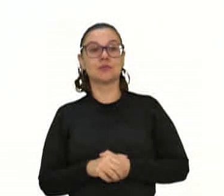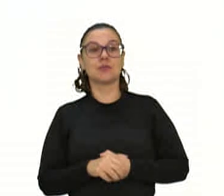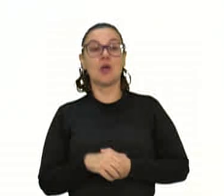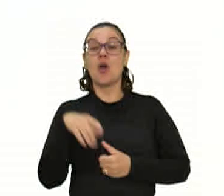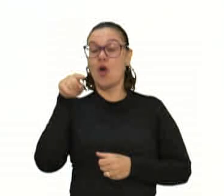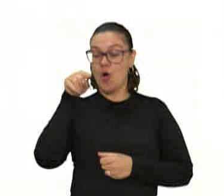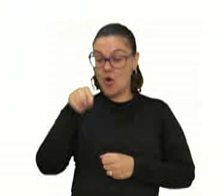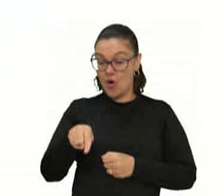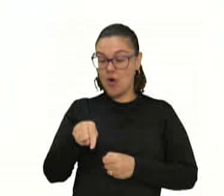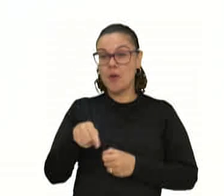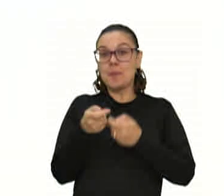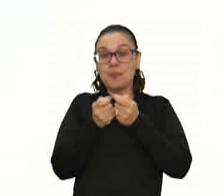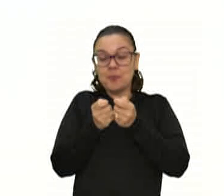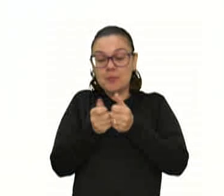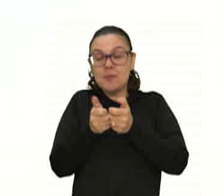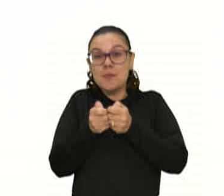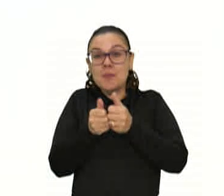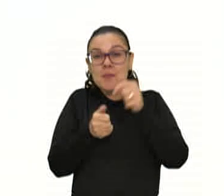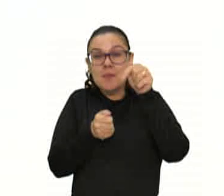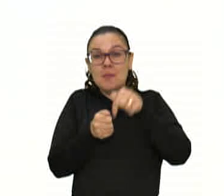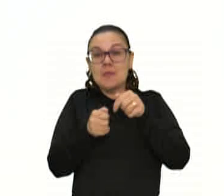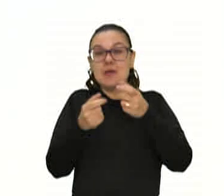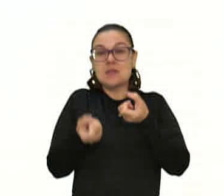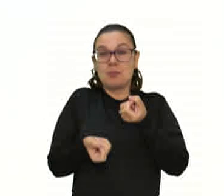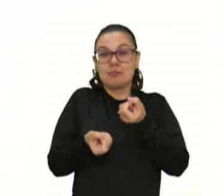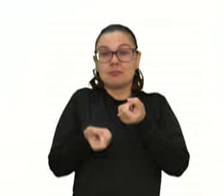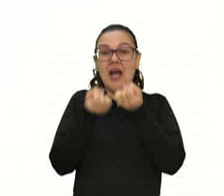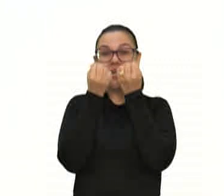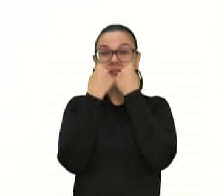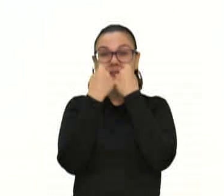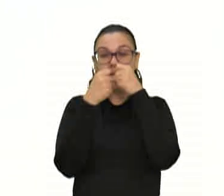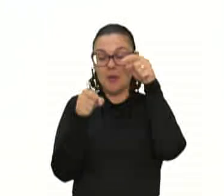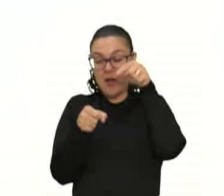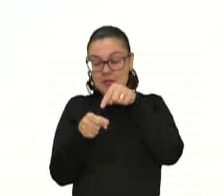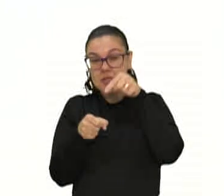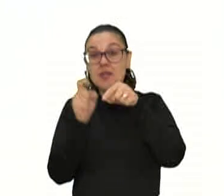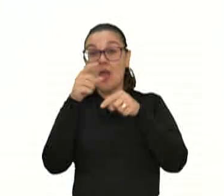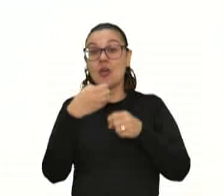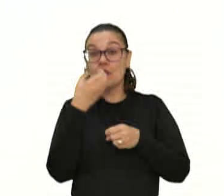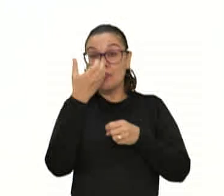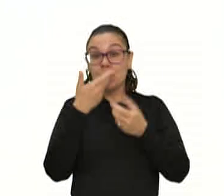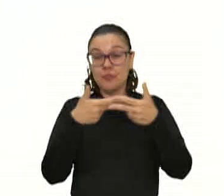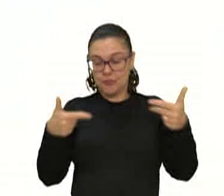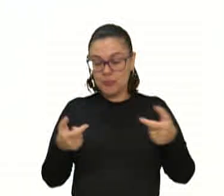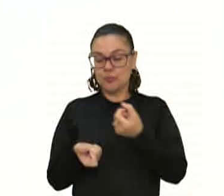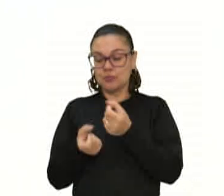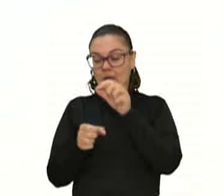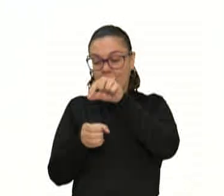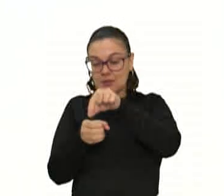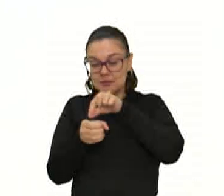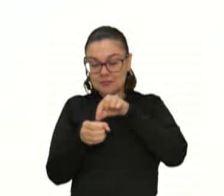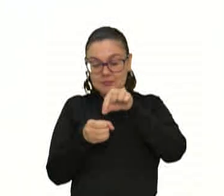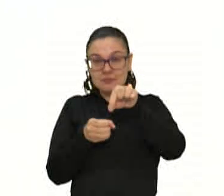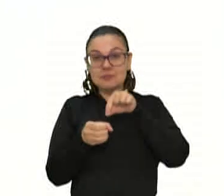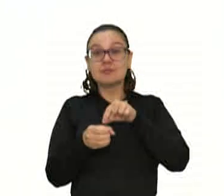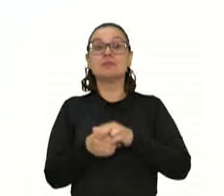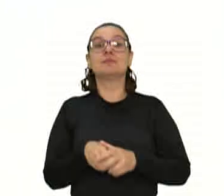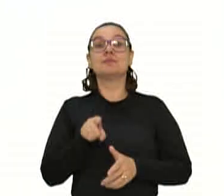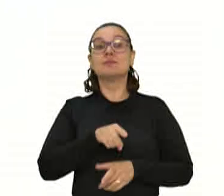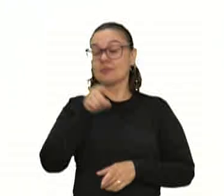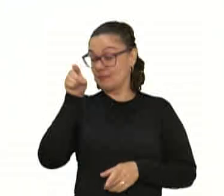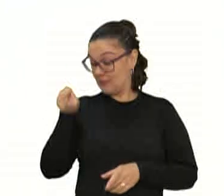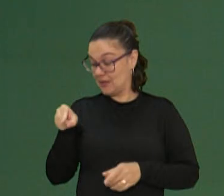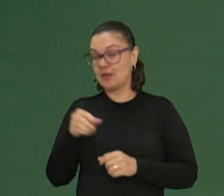Frutos, cada grão do milho é um fruto, que lá dentro tem um embrião, uma sementezinha para brotar. Interessante, né? E